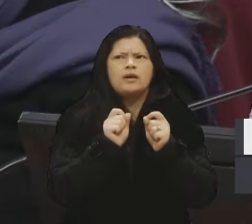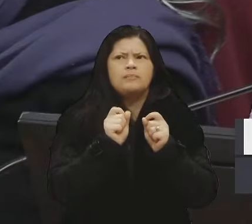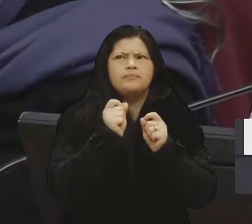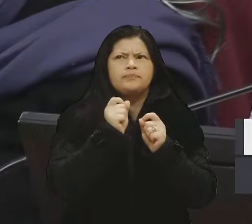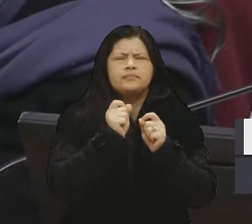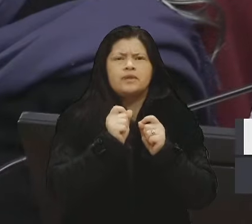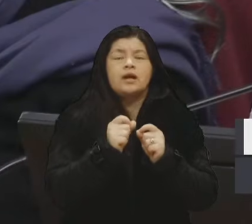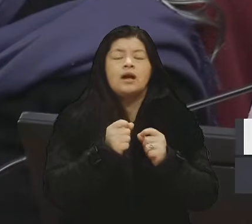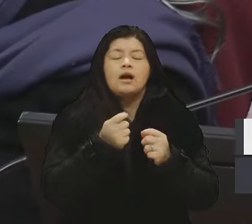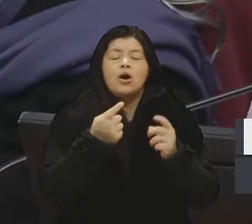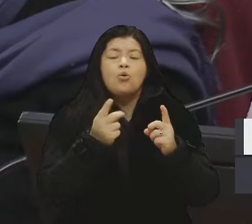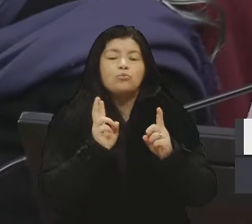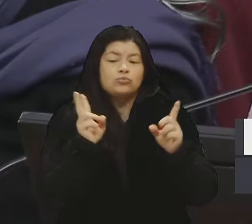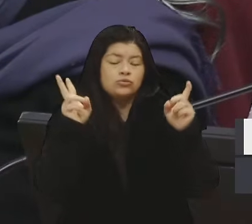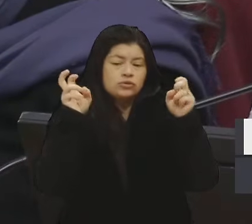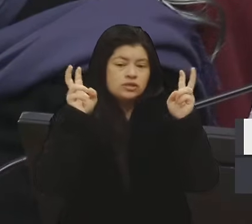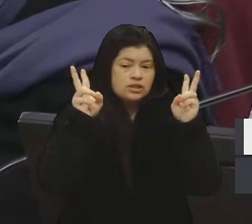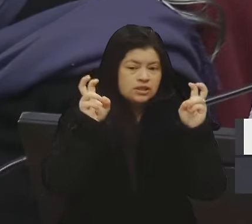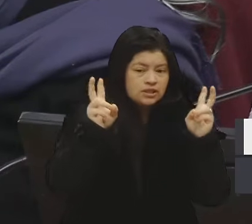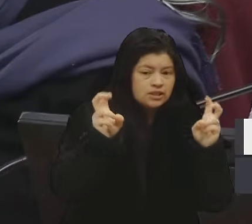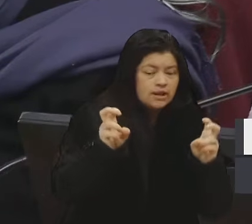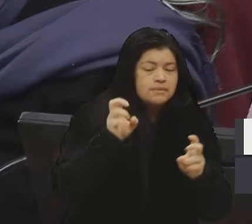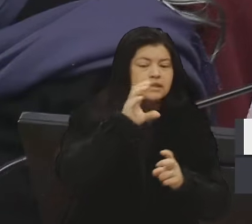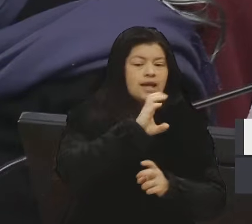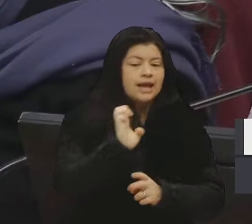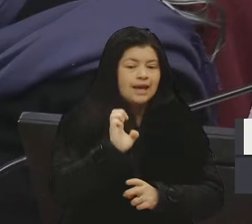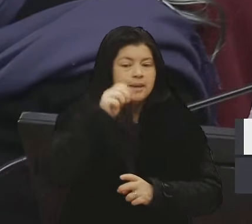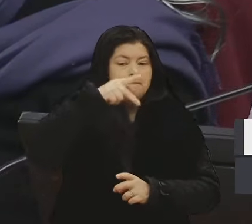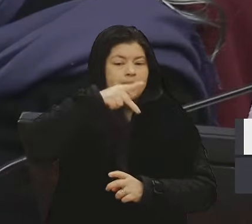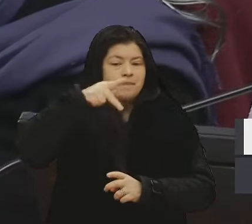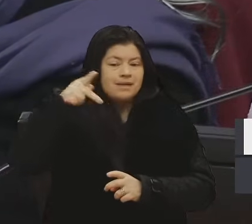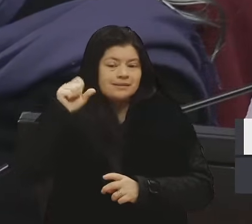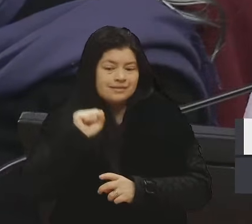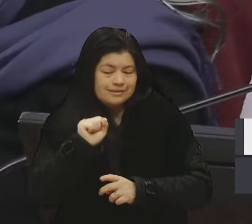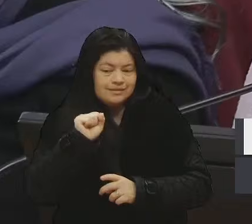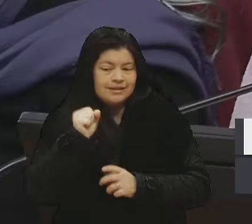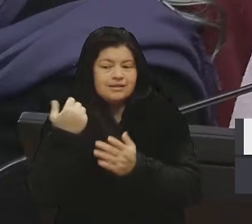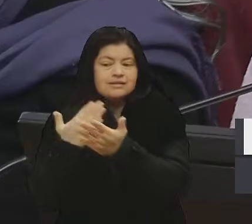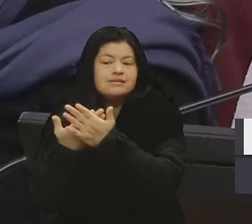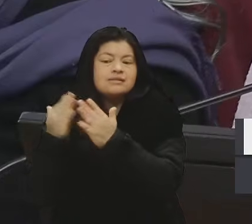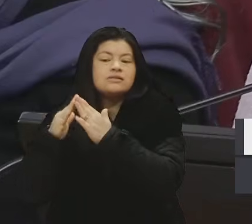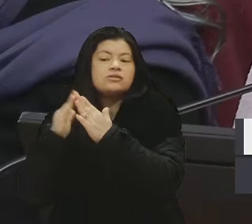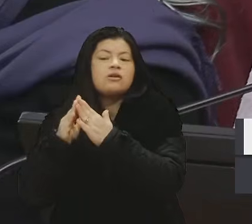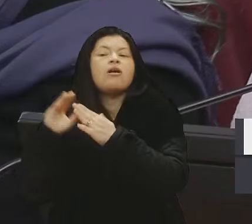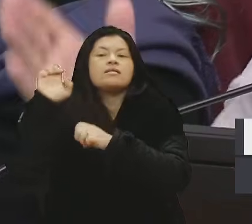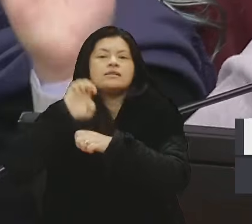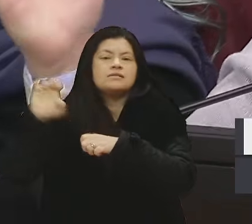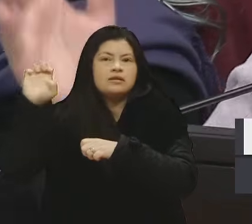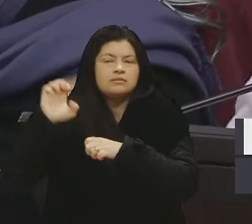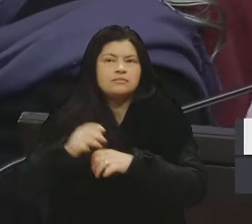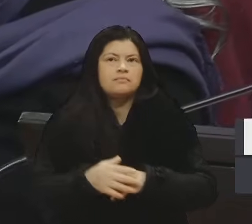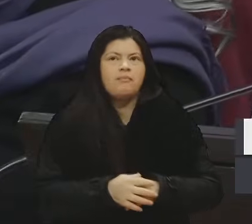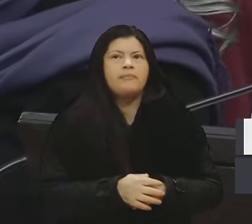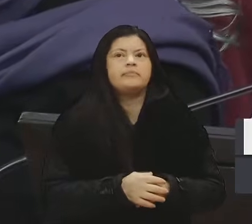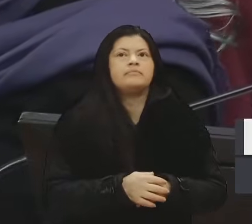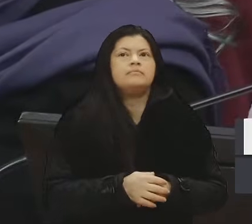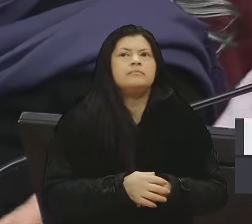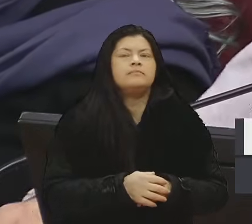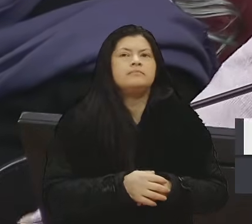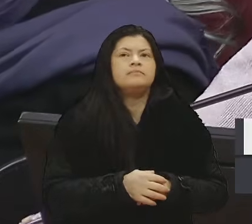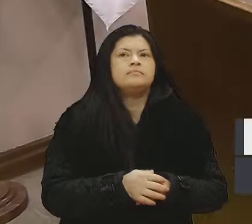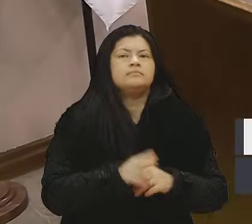todos relacionados às PPPs das escolas estaduais. Da tribuna.